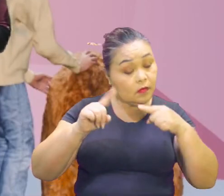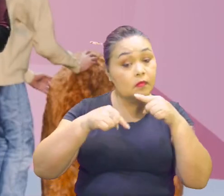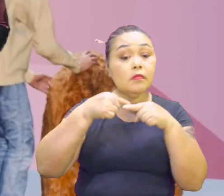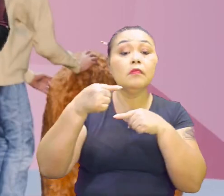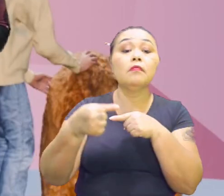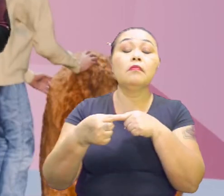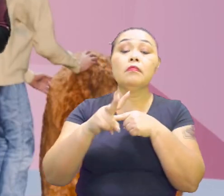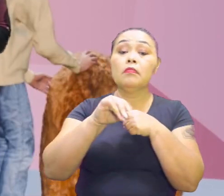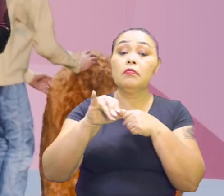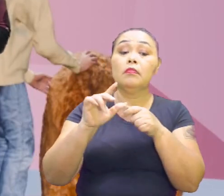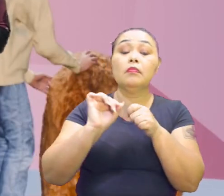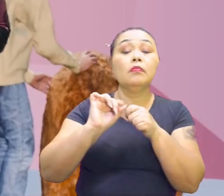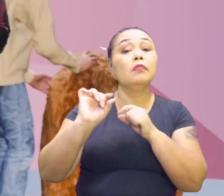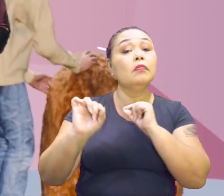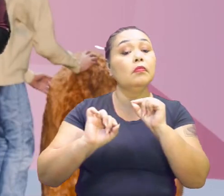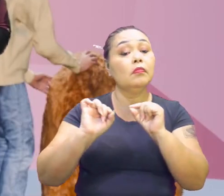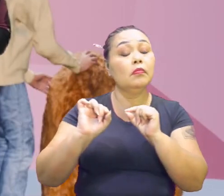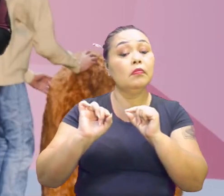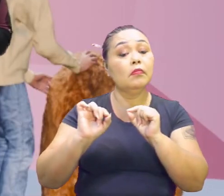onde você vai o quê?